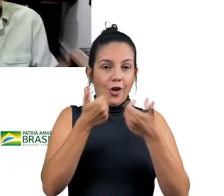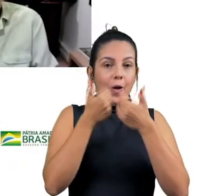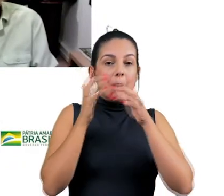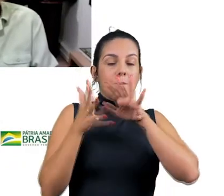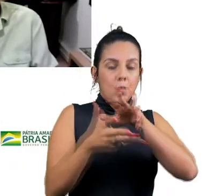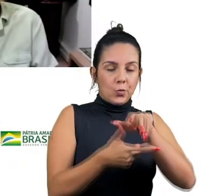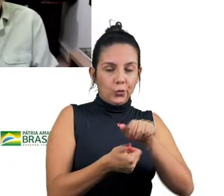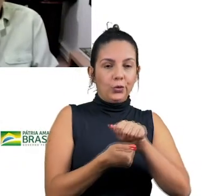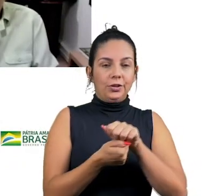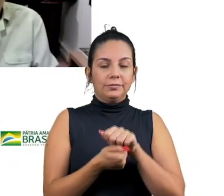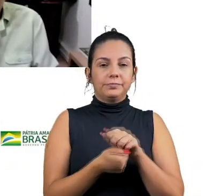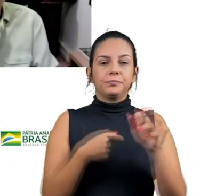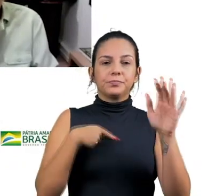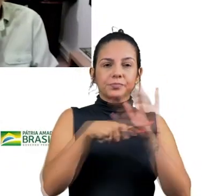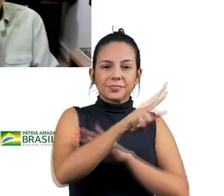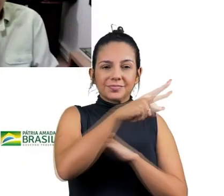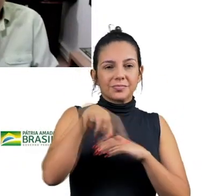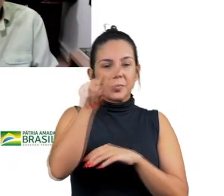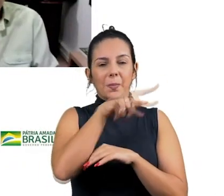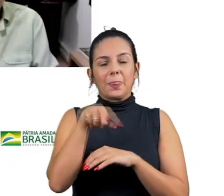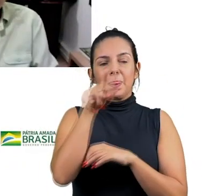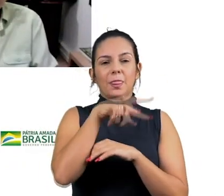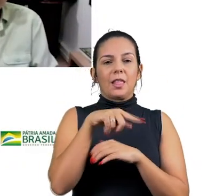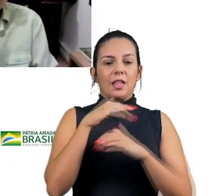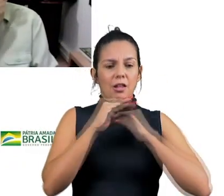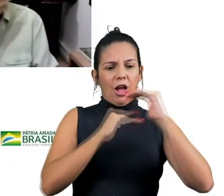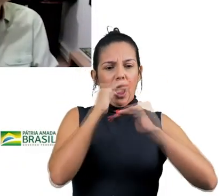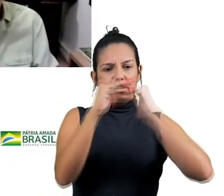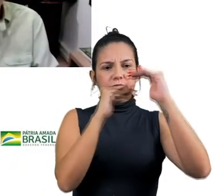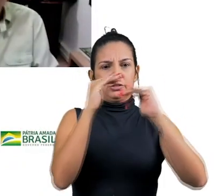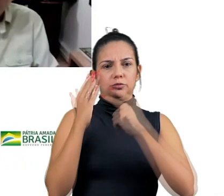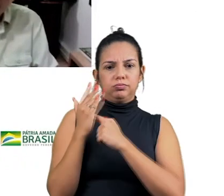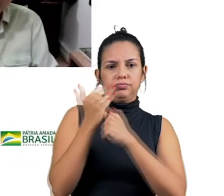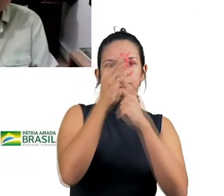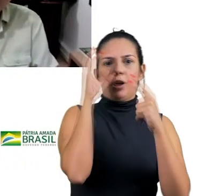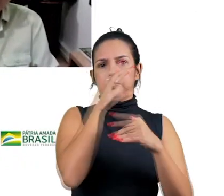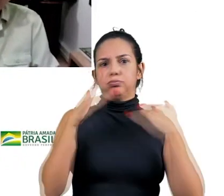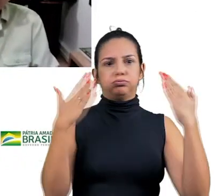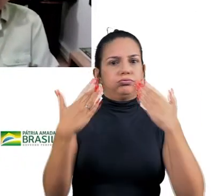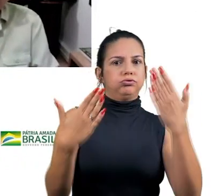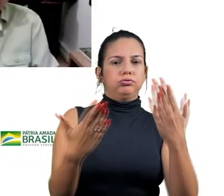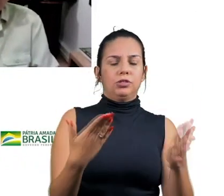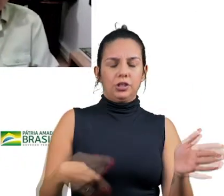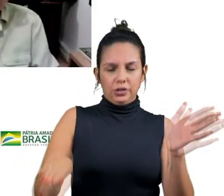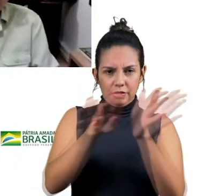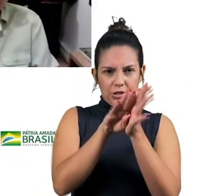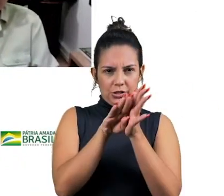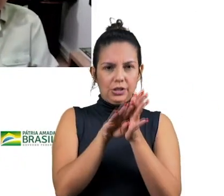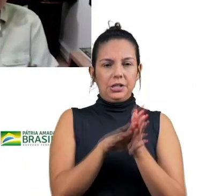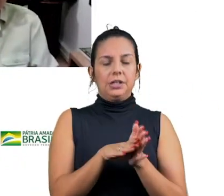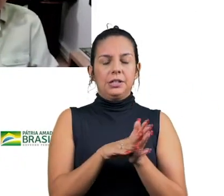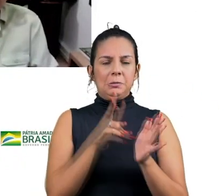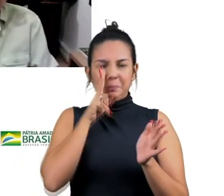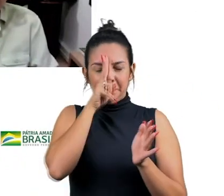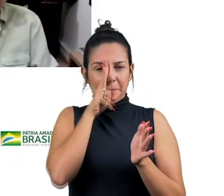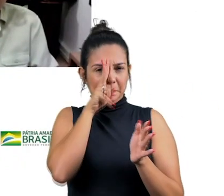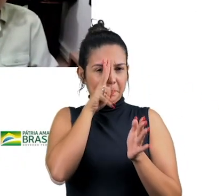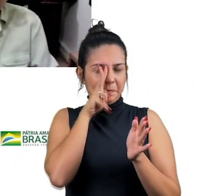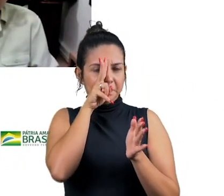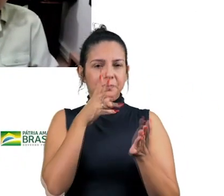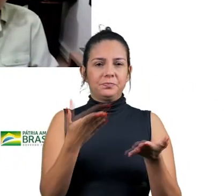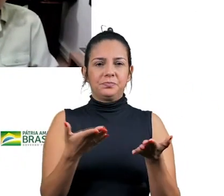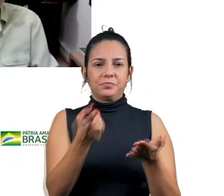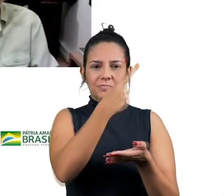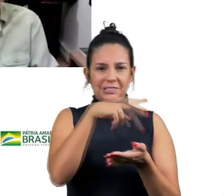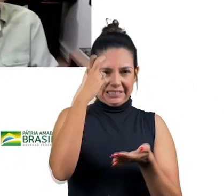mundial. Nesse contexto, com a chegada brutal e a instalação